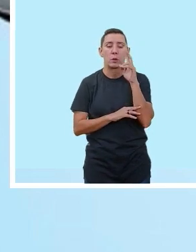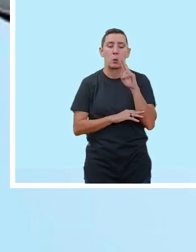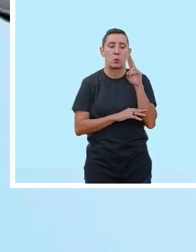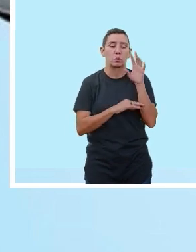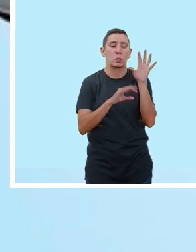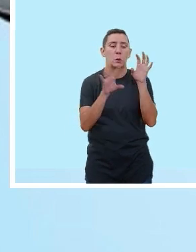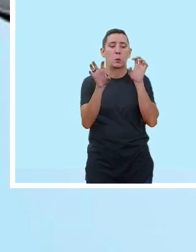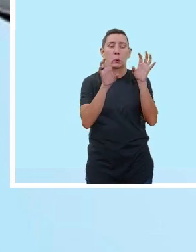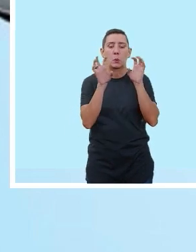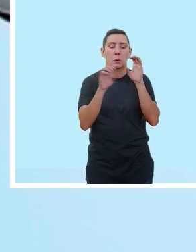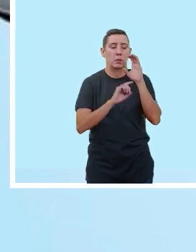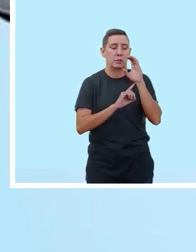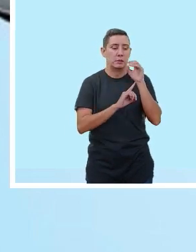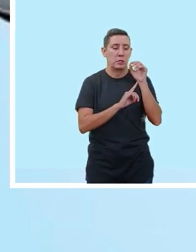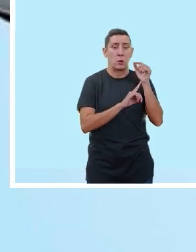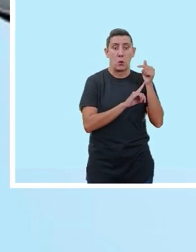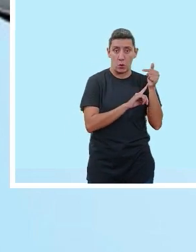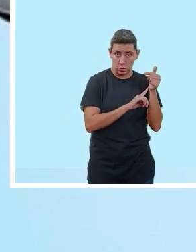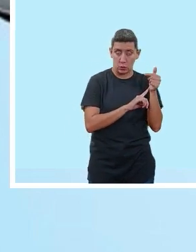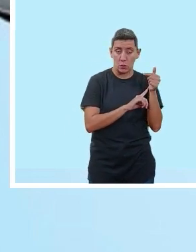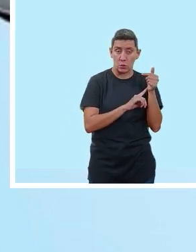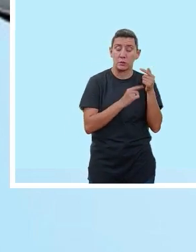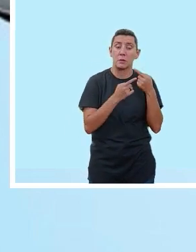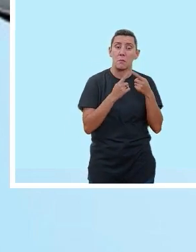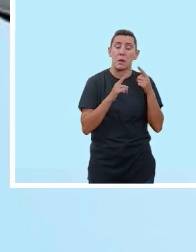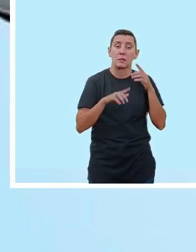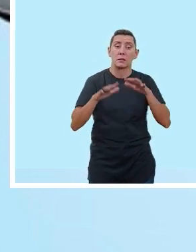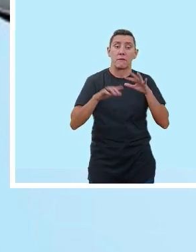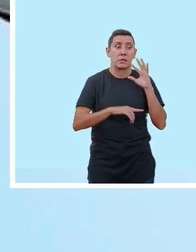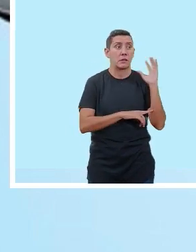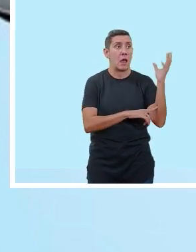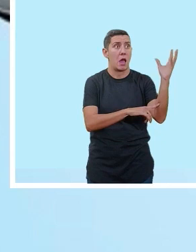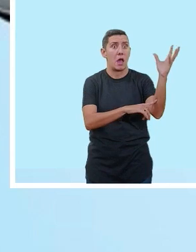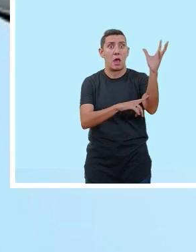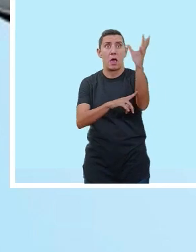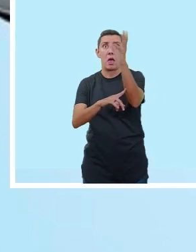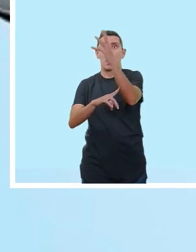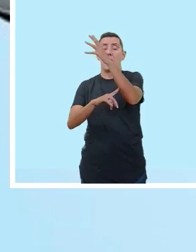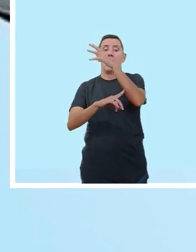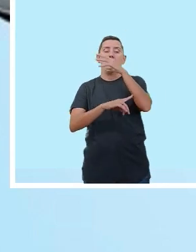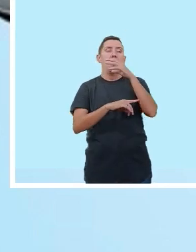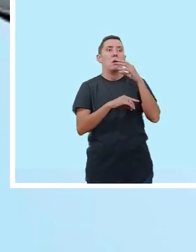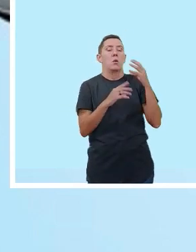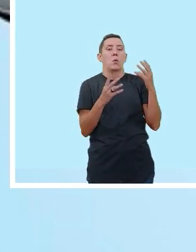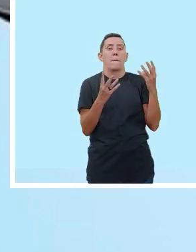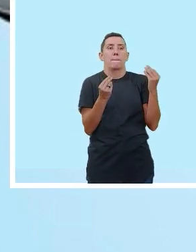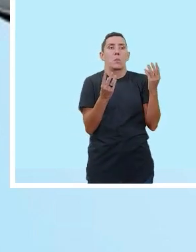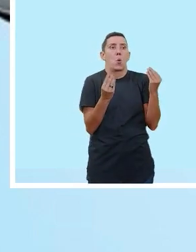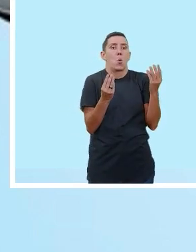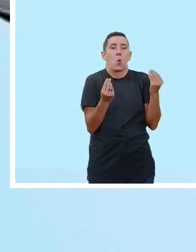processamento. Então, só que muitas vezes para você gerar carvão você acaba queimando